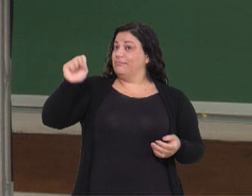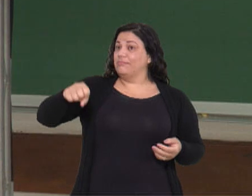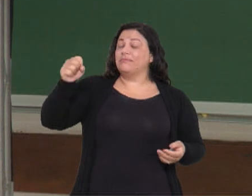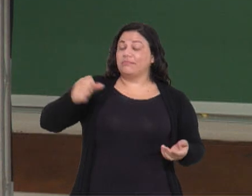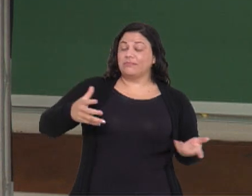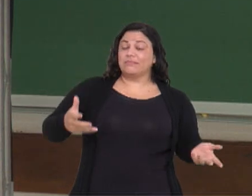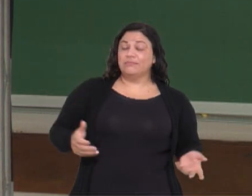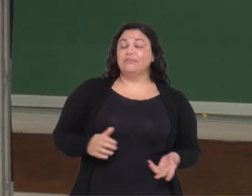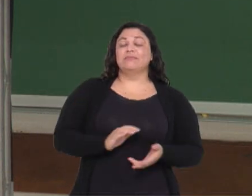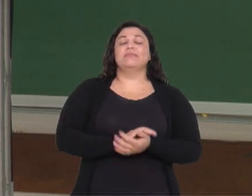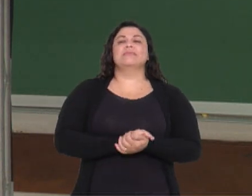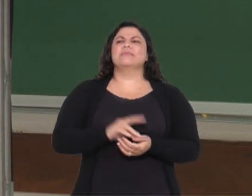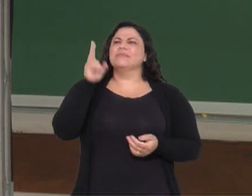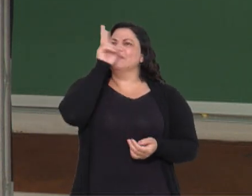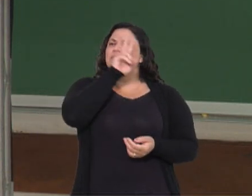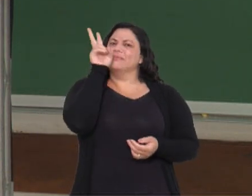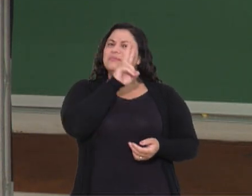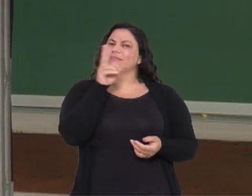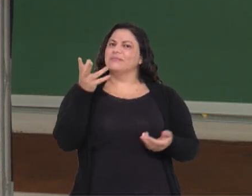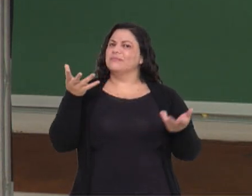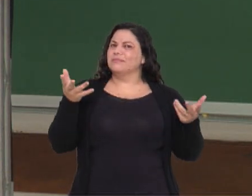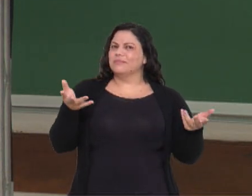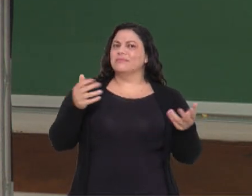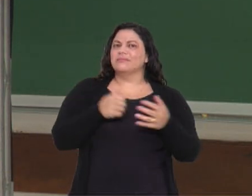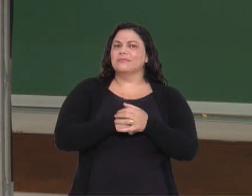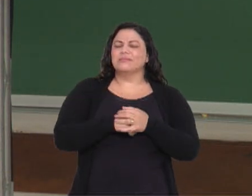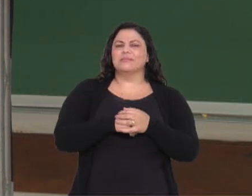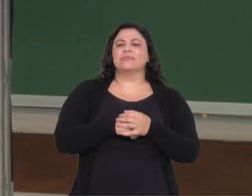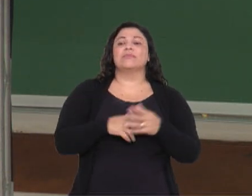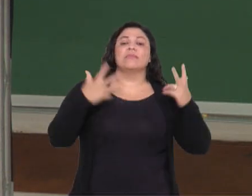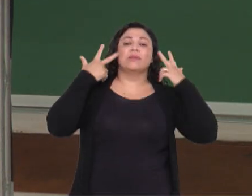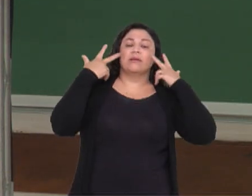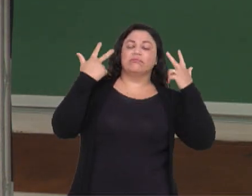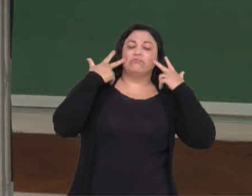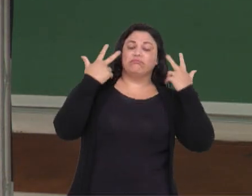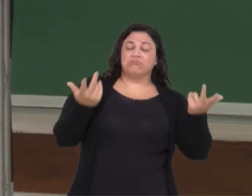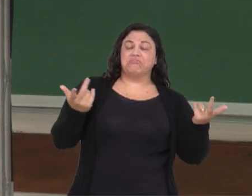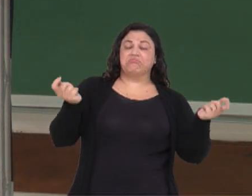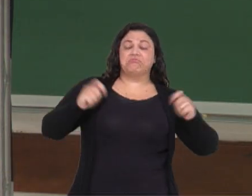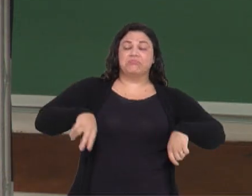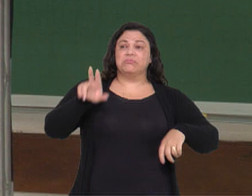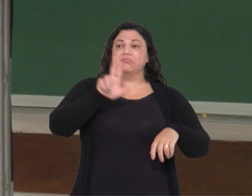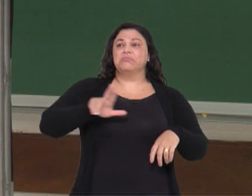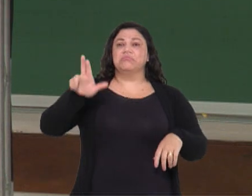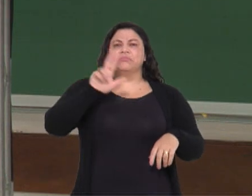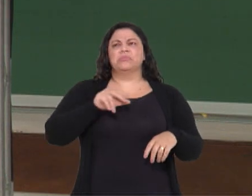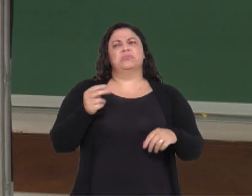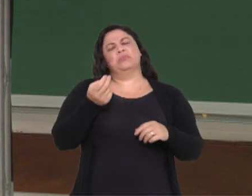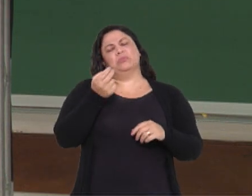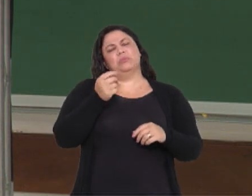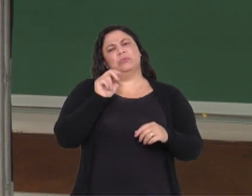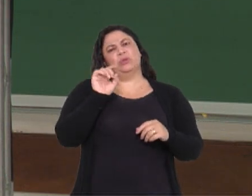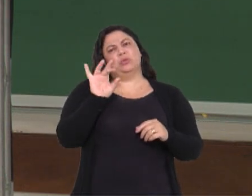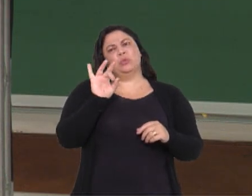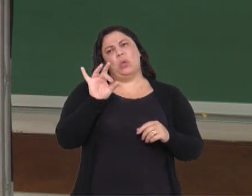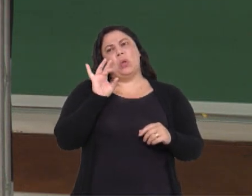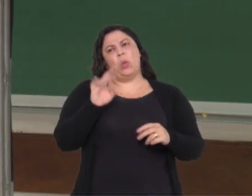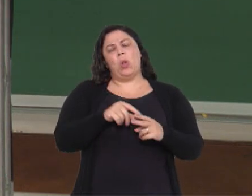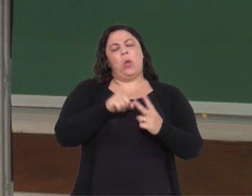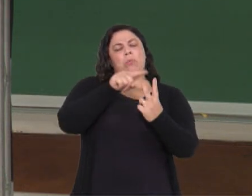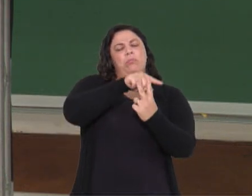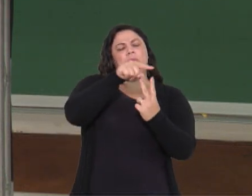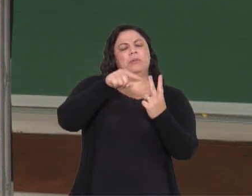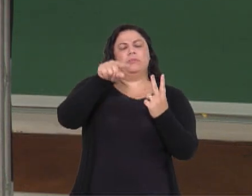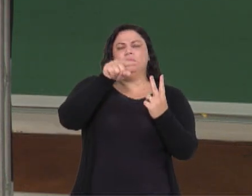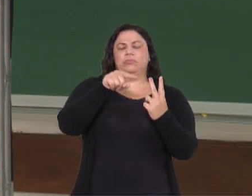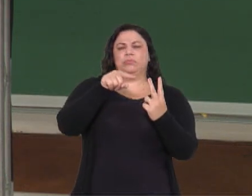gente, lembra dele? Normalmente a gente usa um pedacinho dele só porque ele é um valor